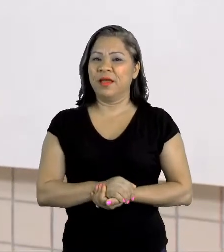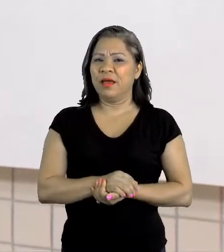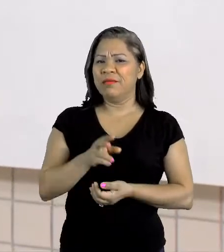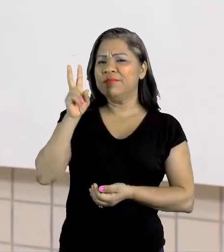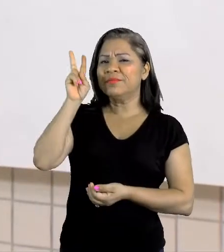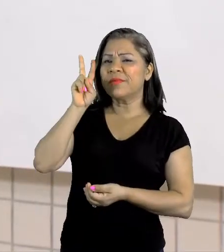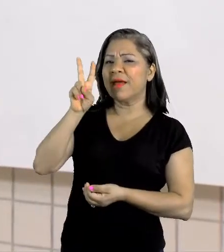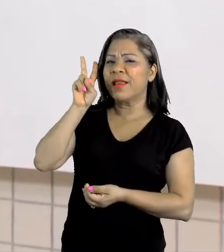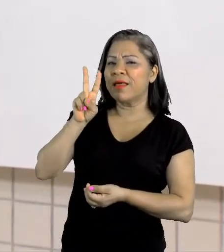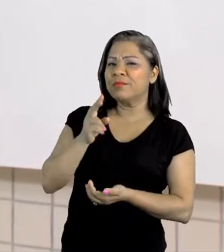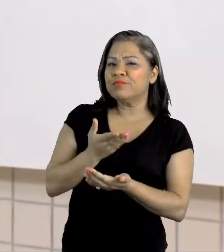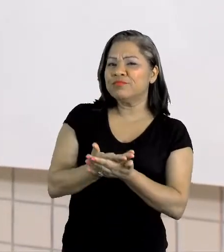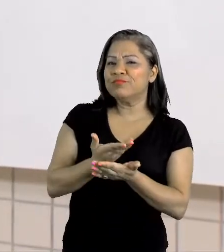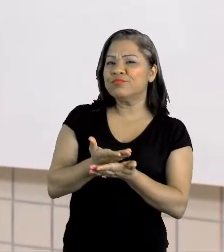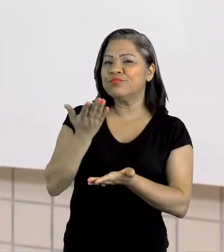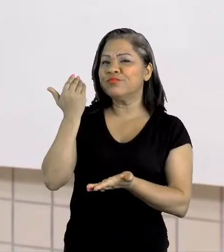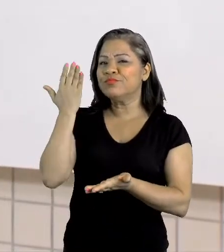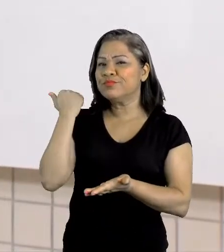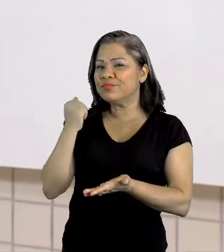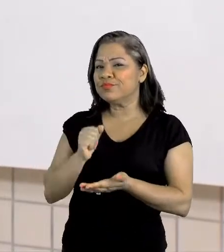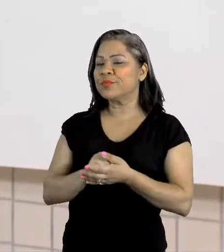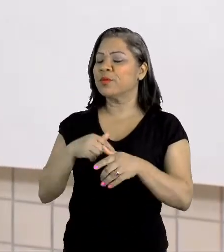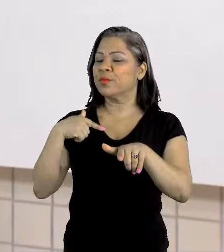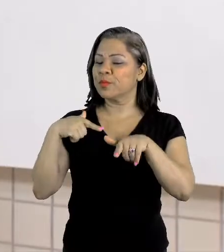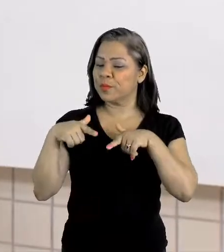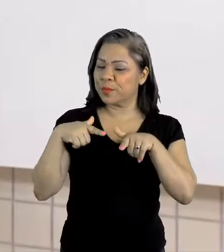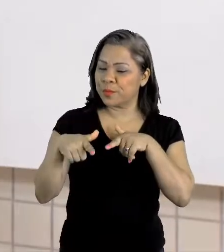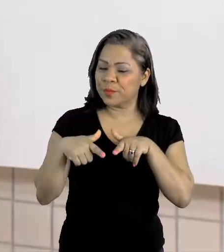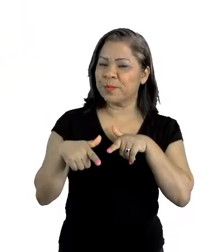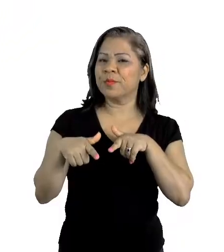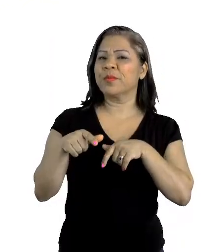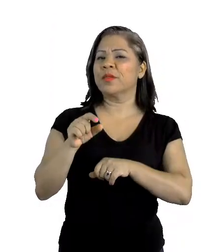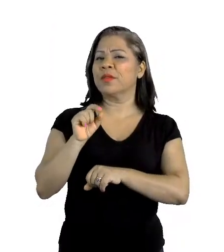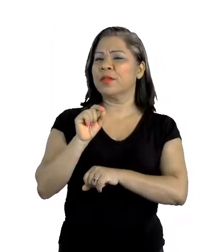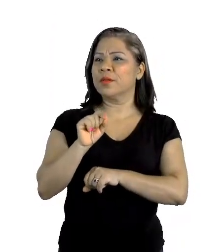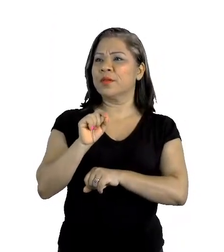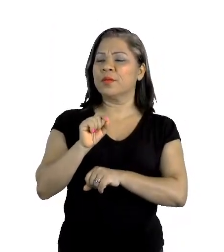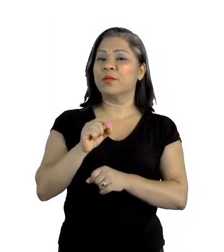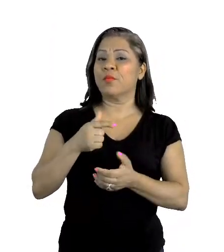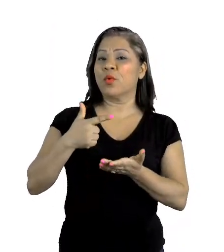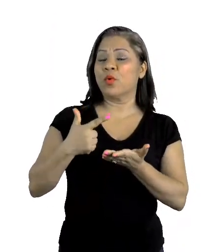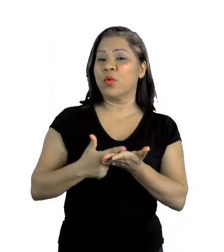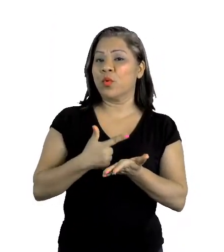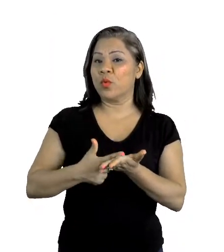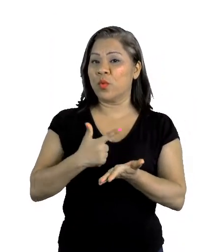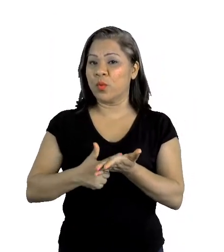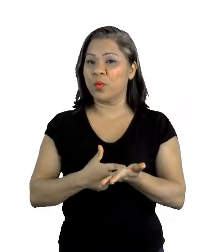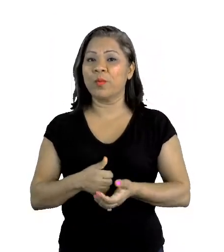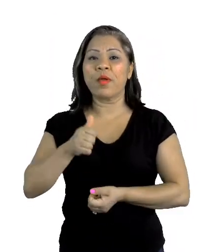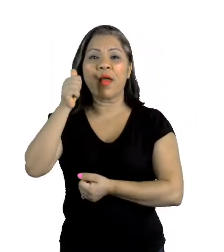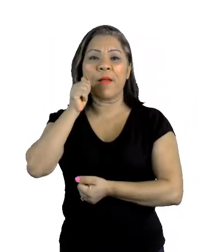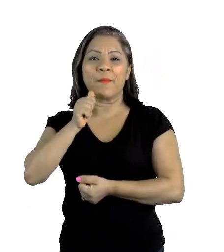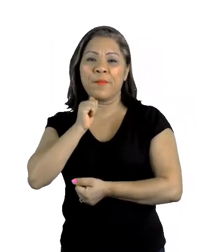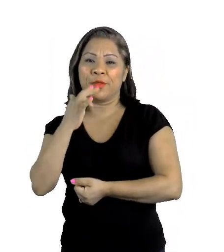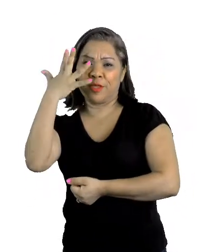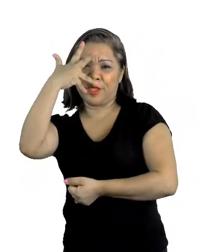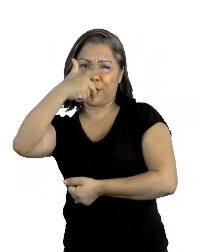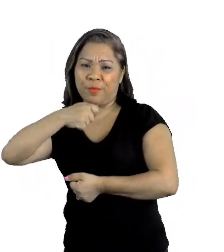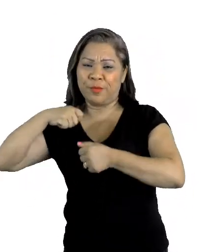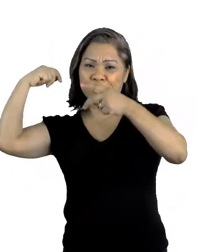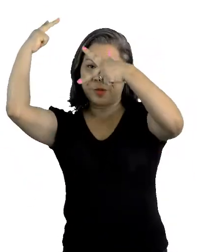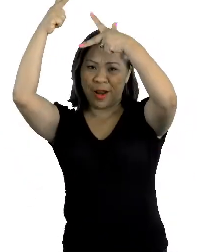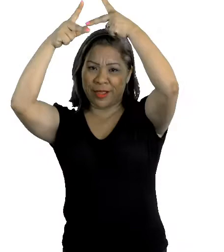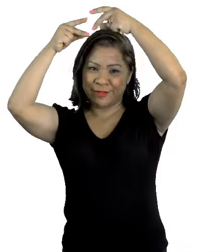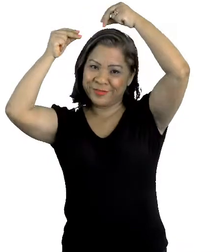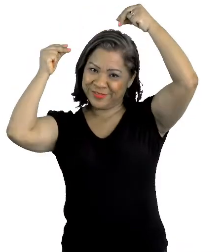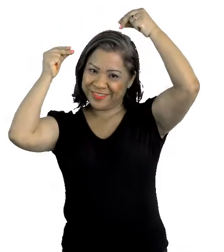que nossa aula anterior nós trabalhamos com o livro Menina Bonita do Laço de Fita,